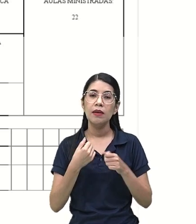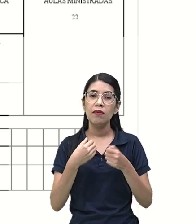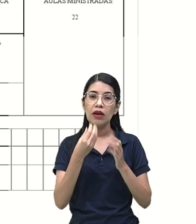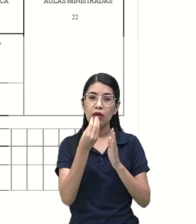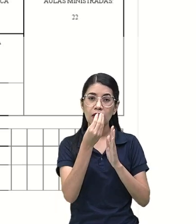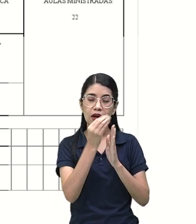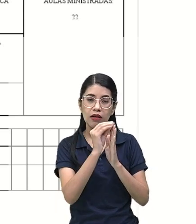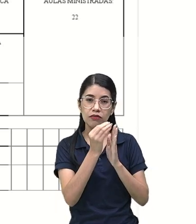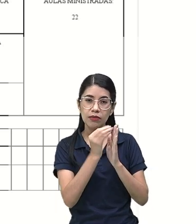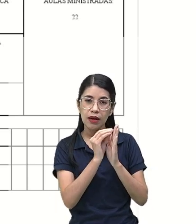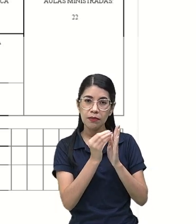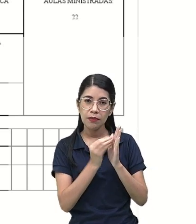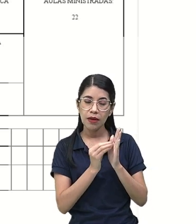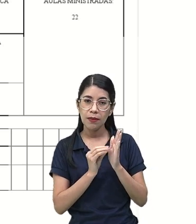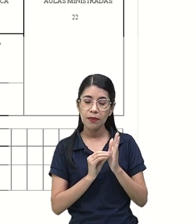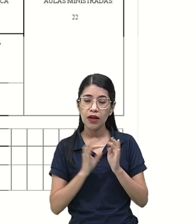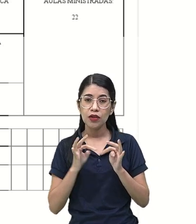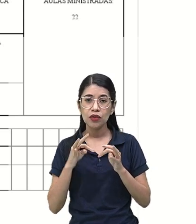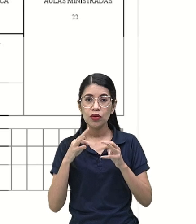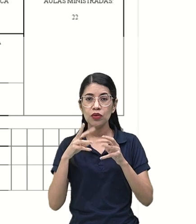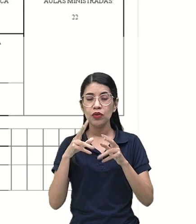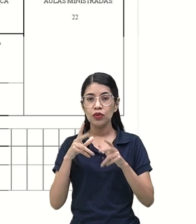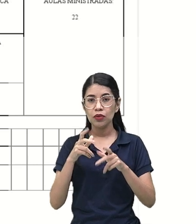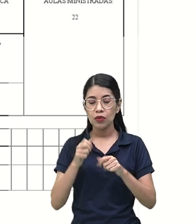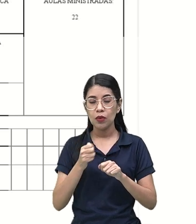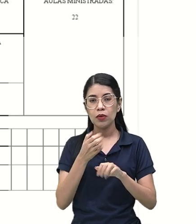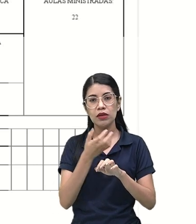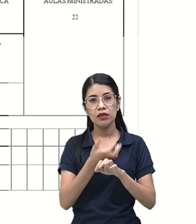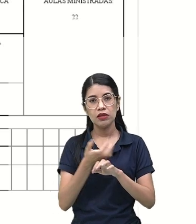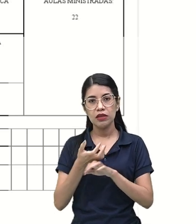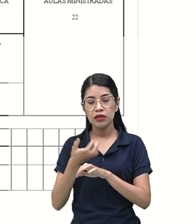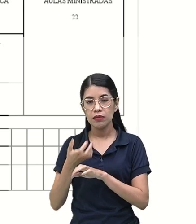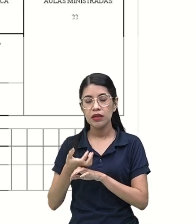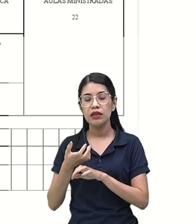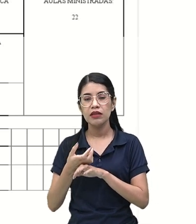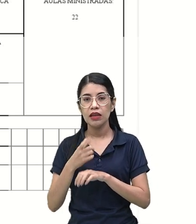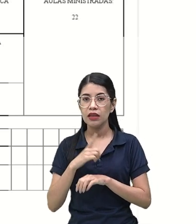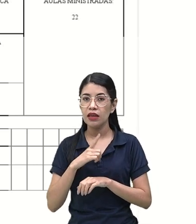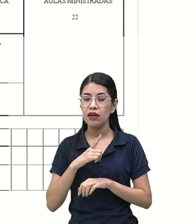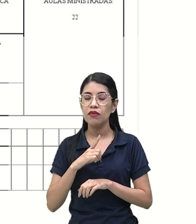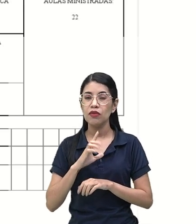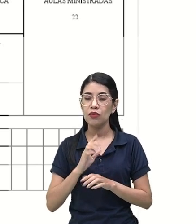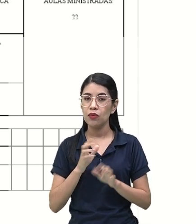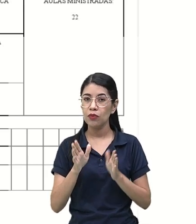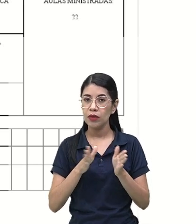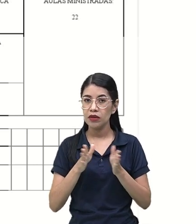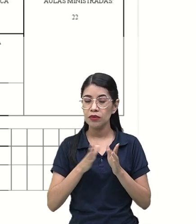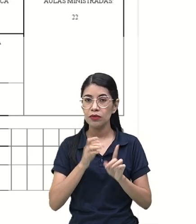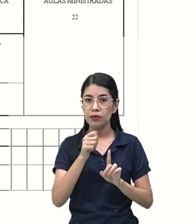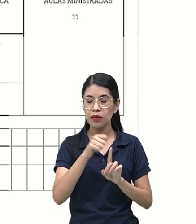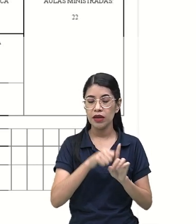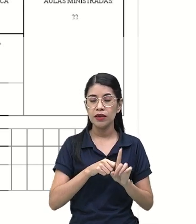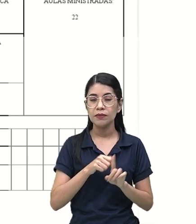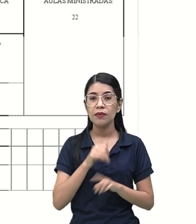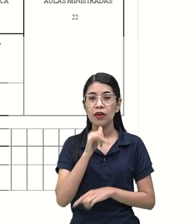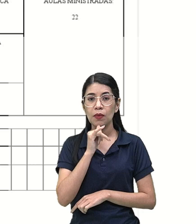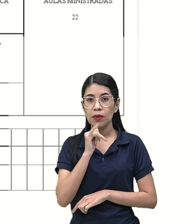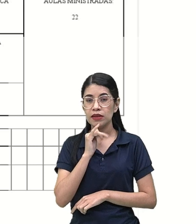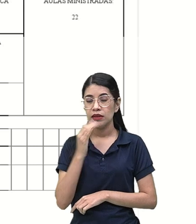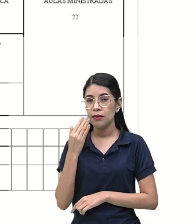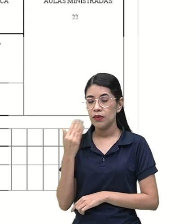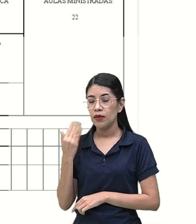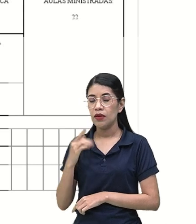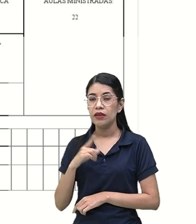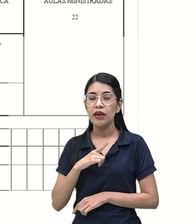todos os módulos, todos os componentes que entraram dentro desse mês. Olha, nesse mês nós tivemos aqui o componente